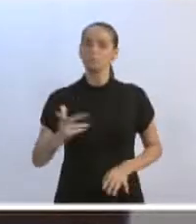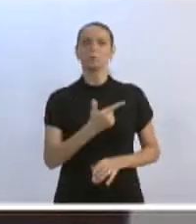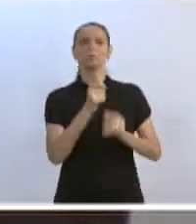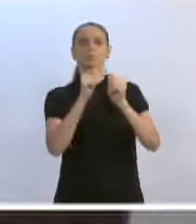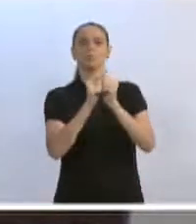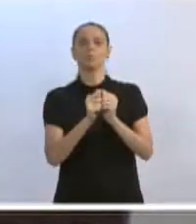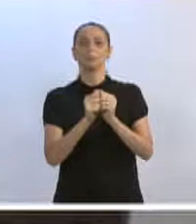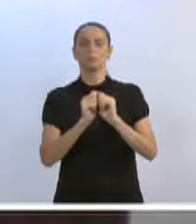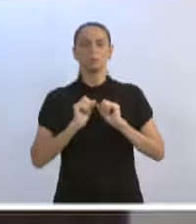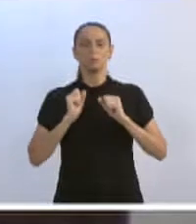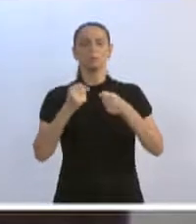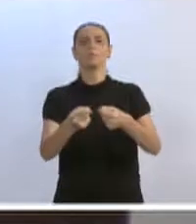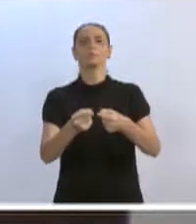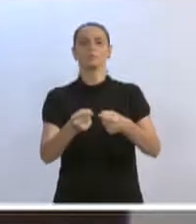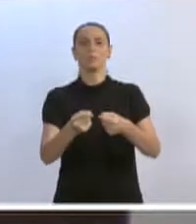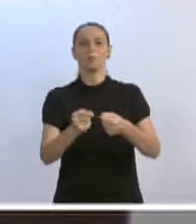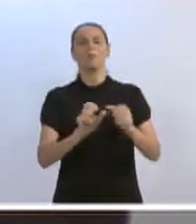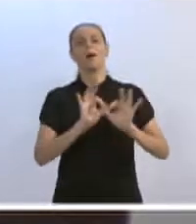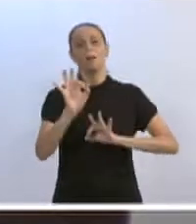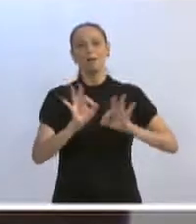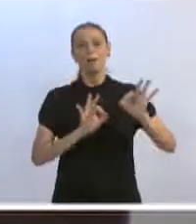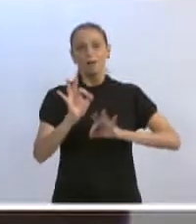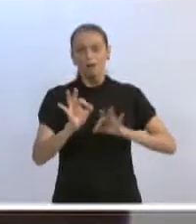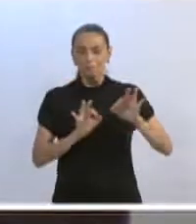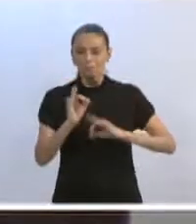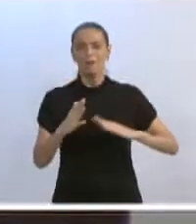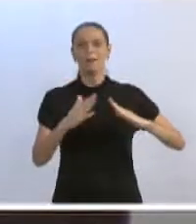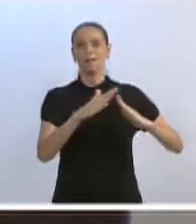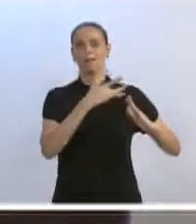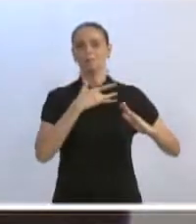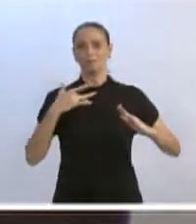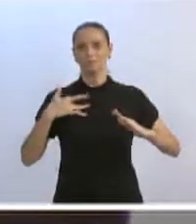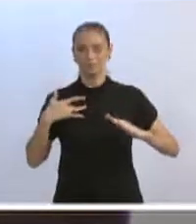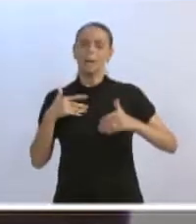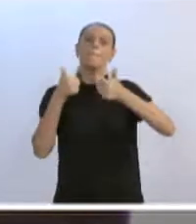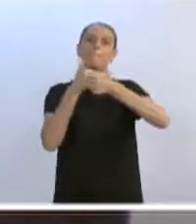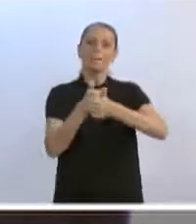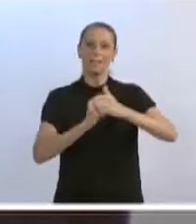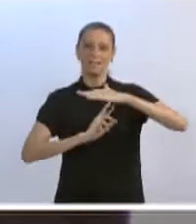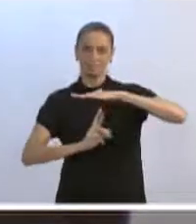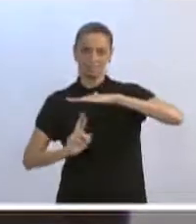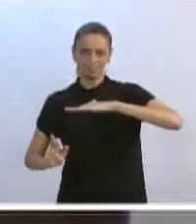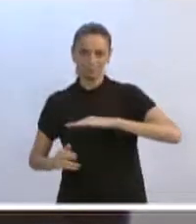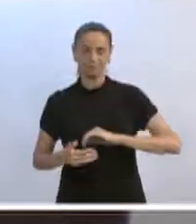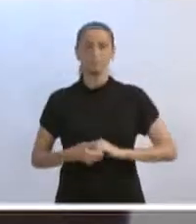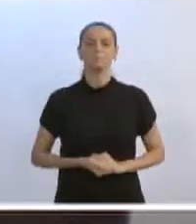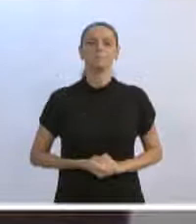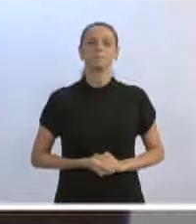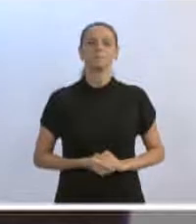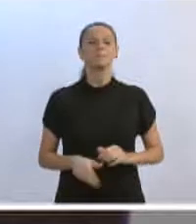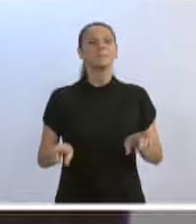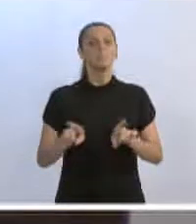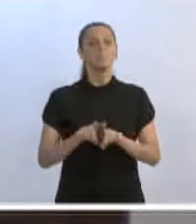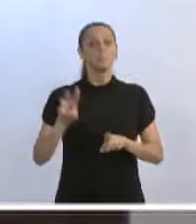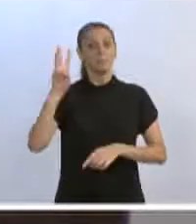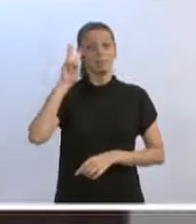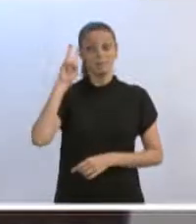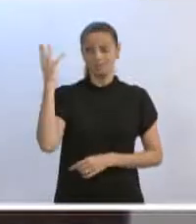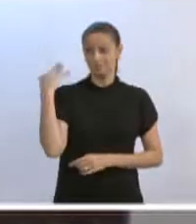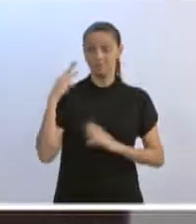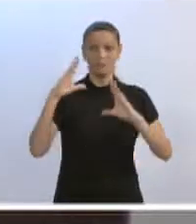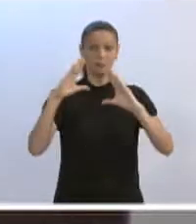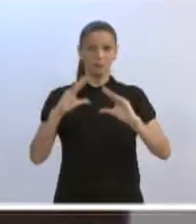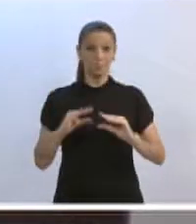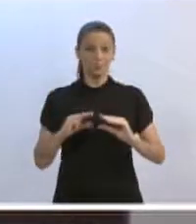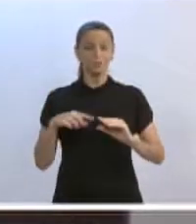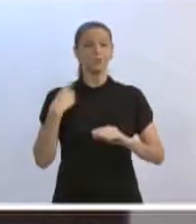tem que se fazer um trabalho voltado para a comunidade para todos nós também quero aqui destacar que na terça feira à noite nós entregamos aqui o